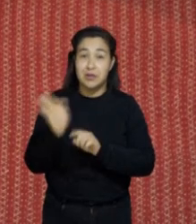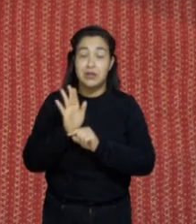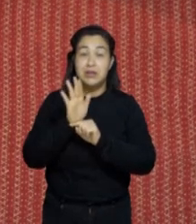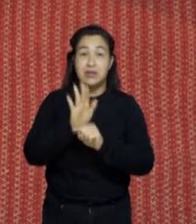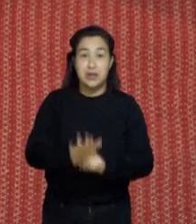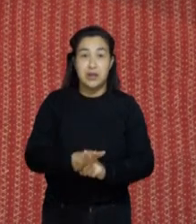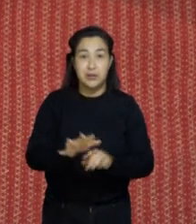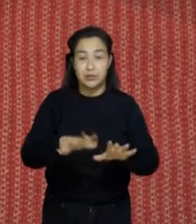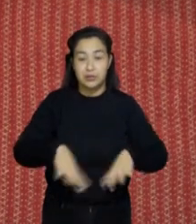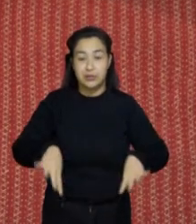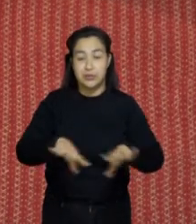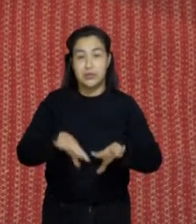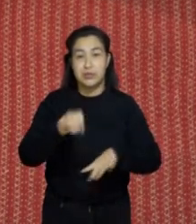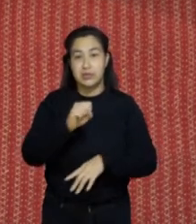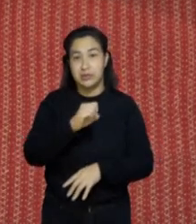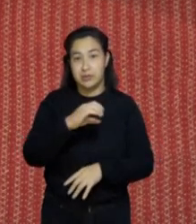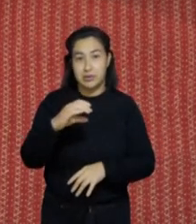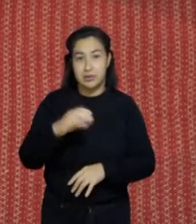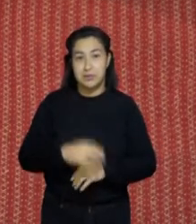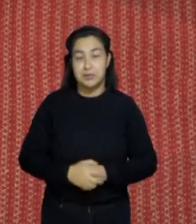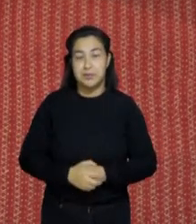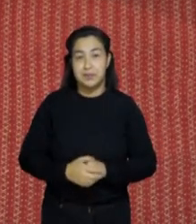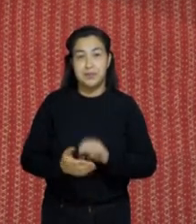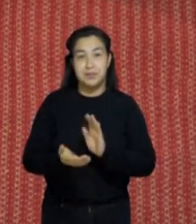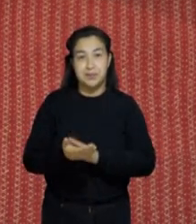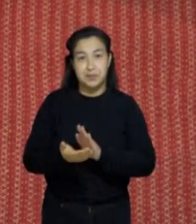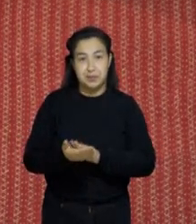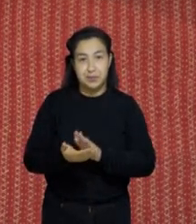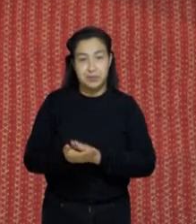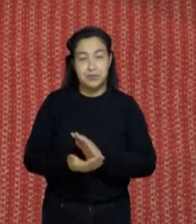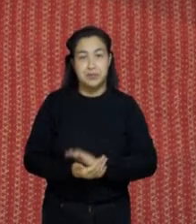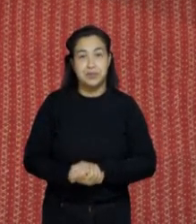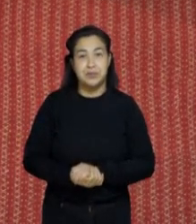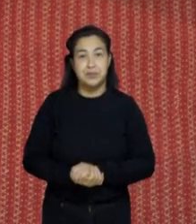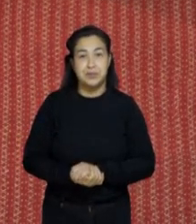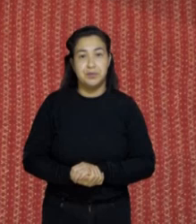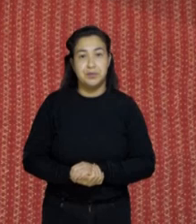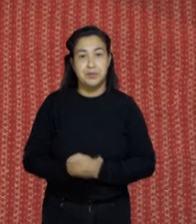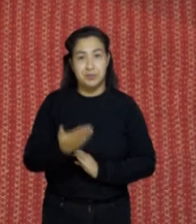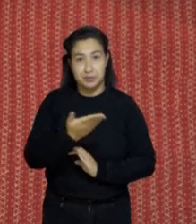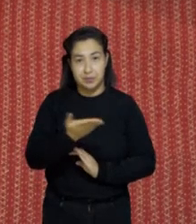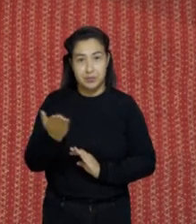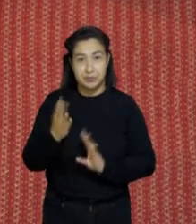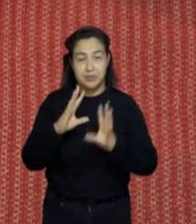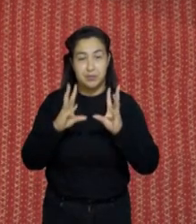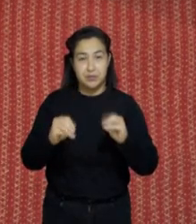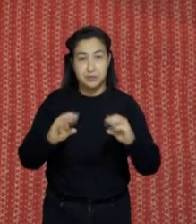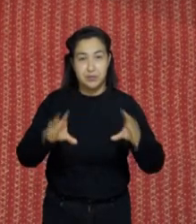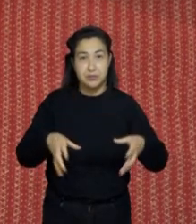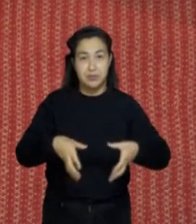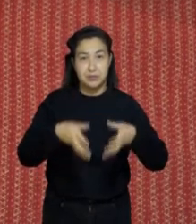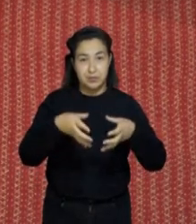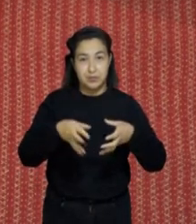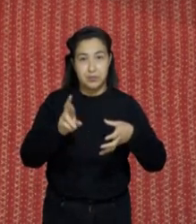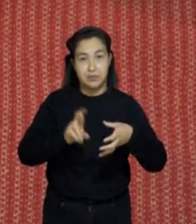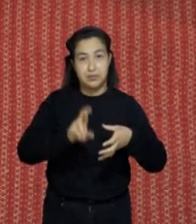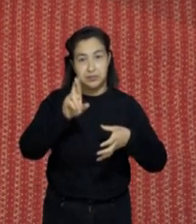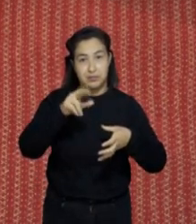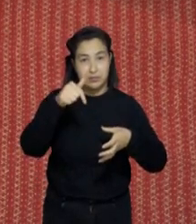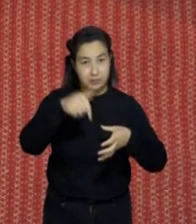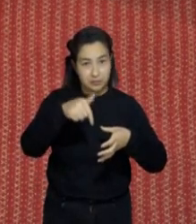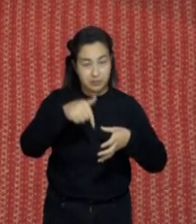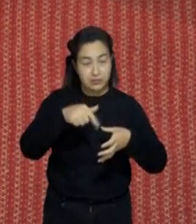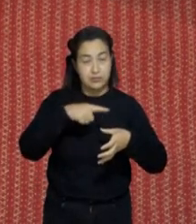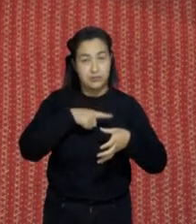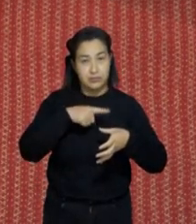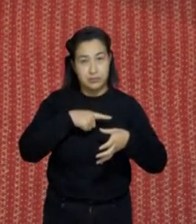com o nosso estado de Santa Catarina. Meus parabéns, Marcelo. Em seu nome, a todos os colaboradores e todas as pessoas que fazem o